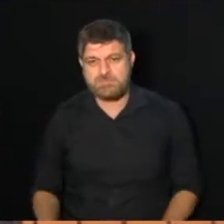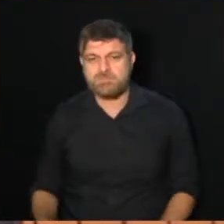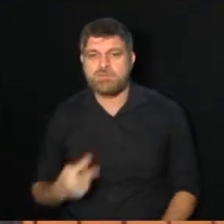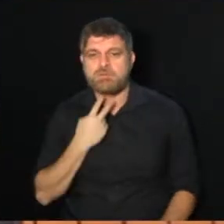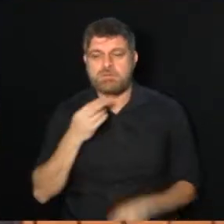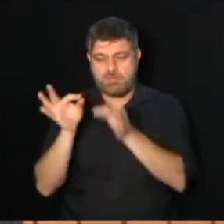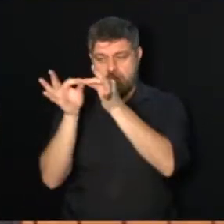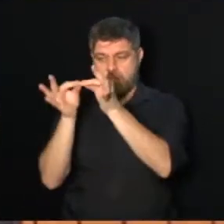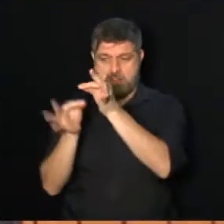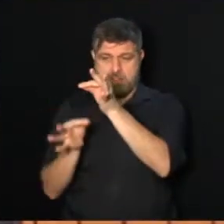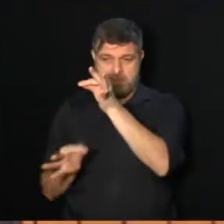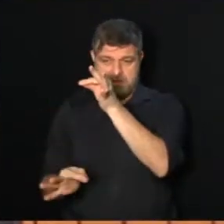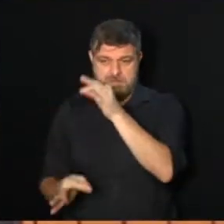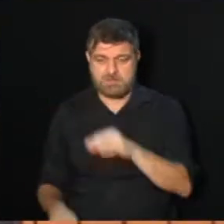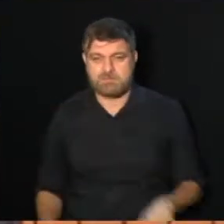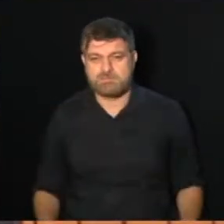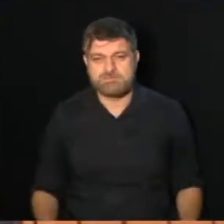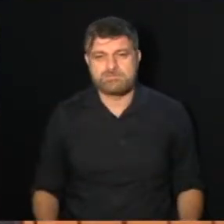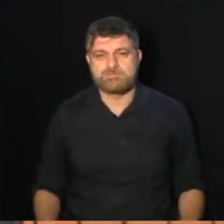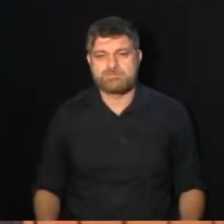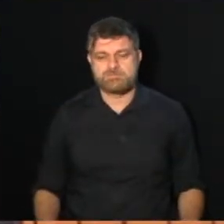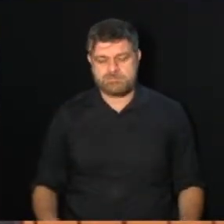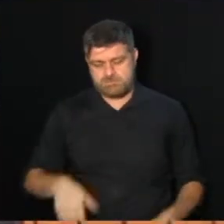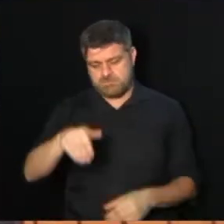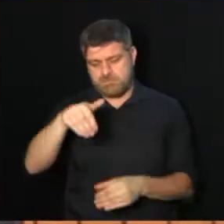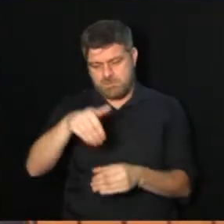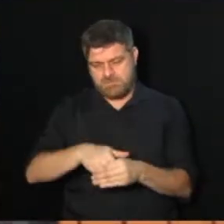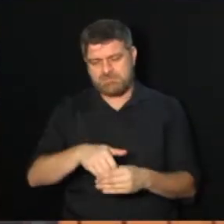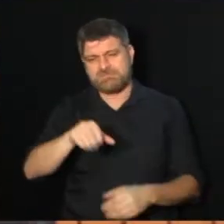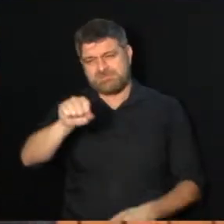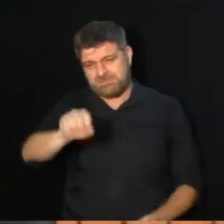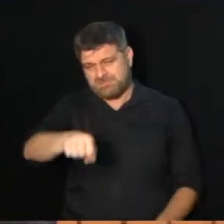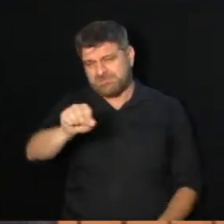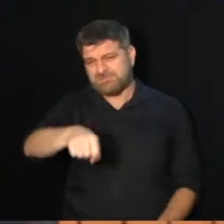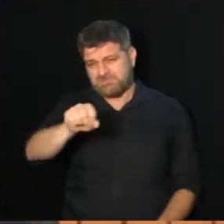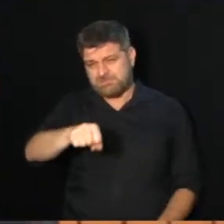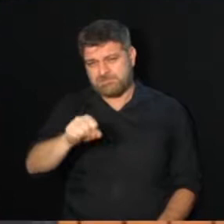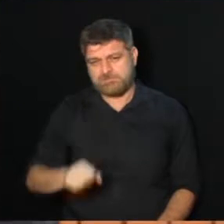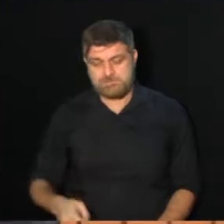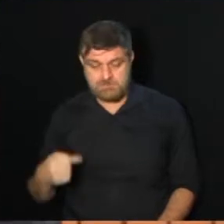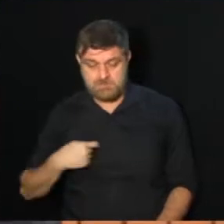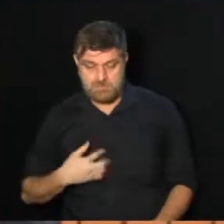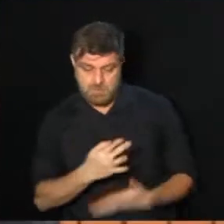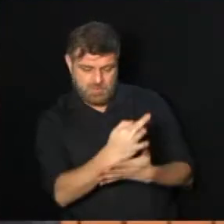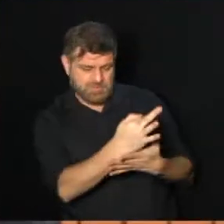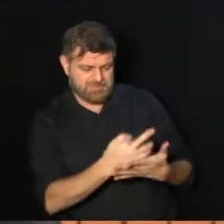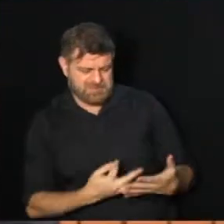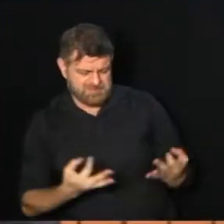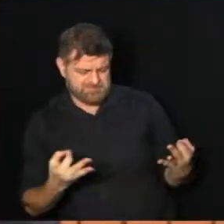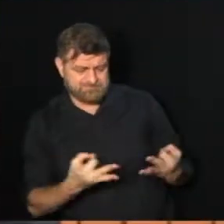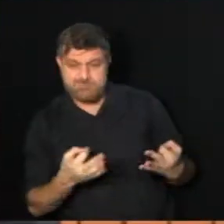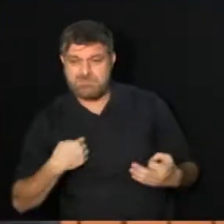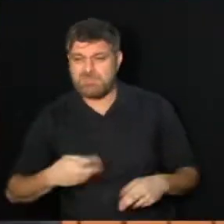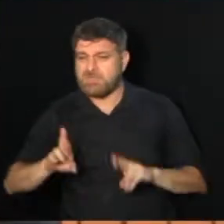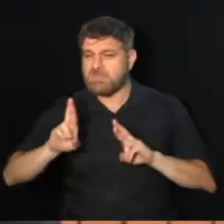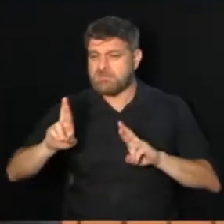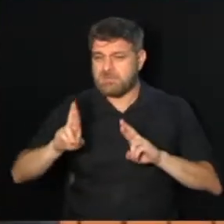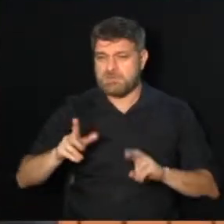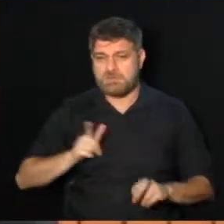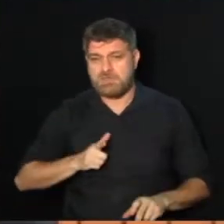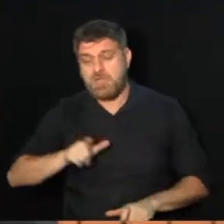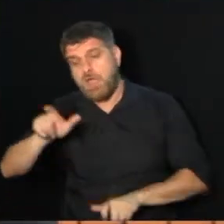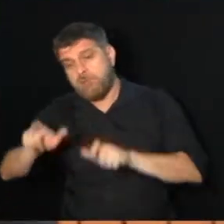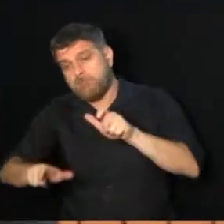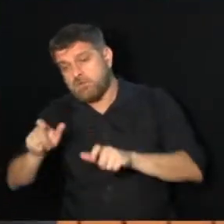alongar mais. Então, eu defendo, sim, o projeto na forma como está, e esperando, então, que alguém até